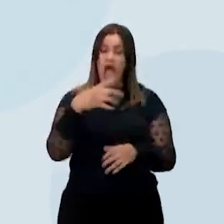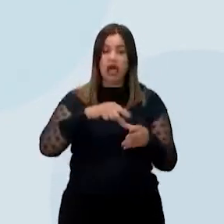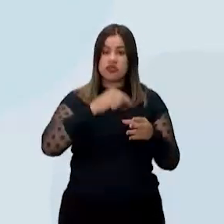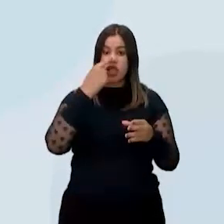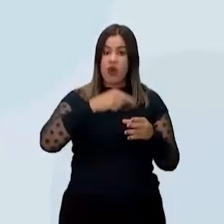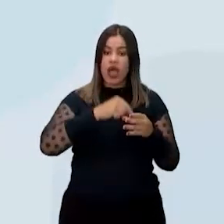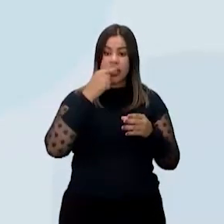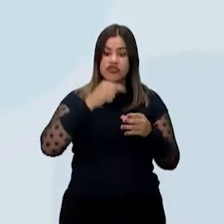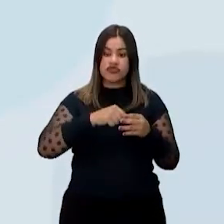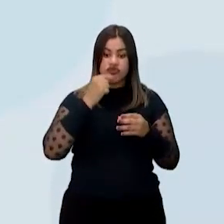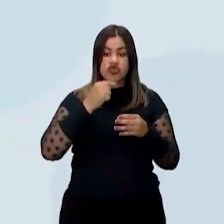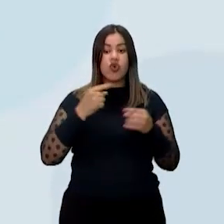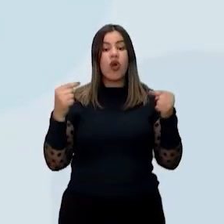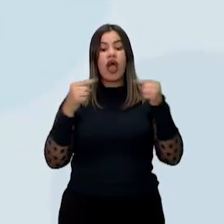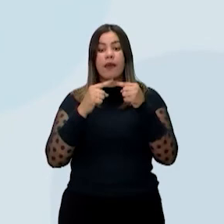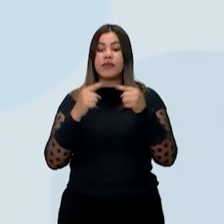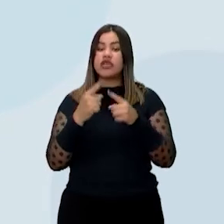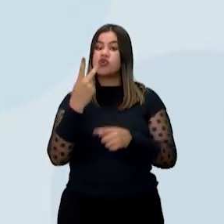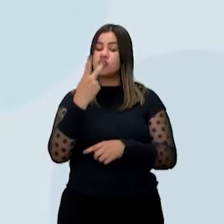comprou custavam R$